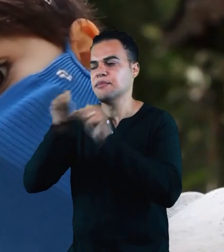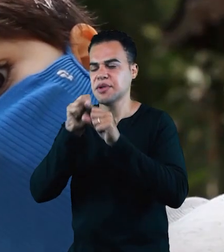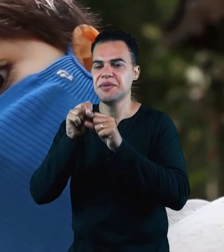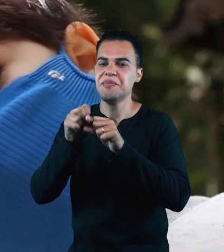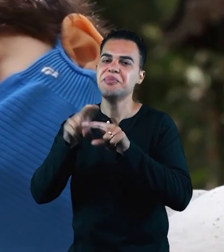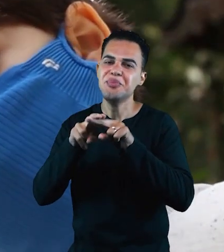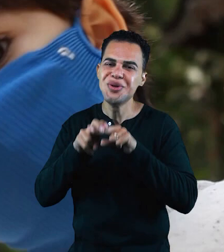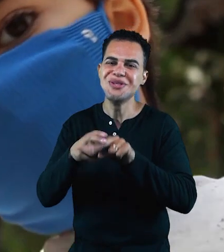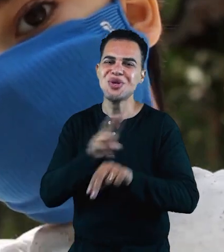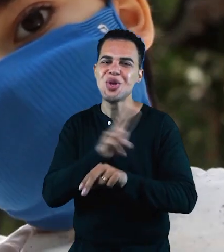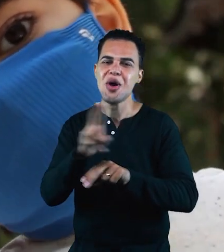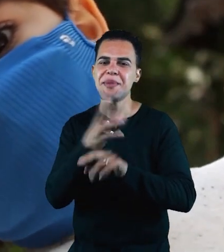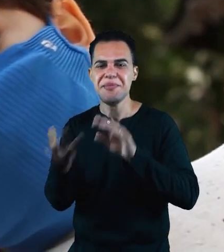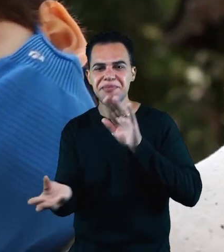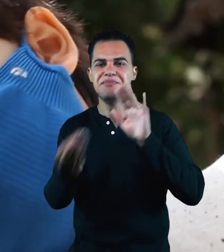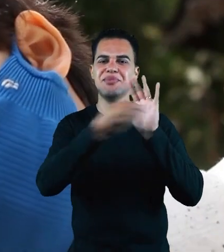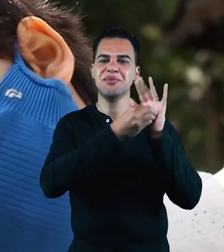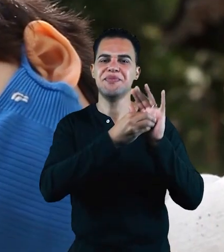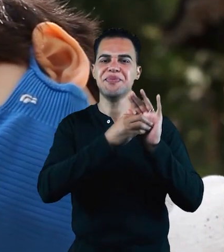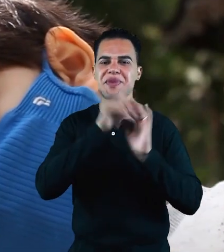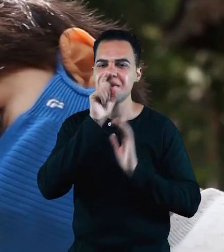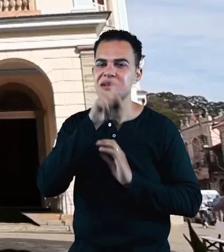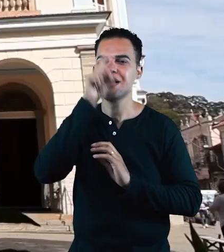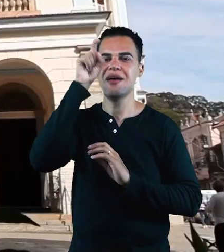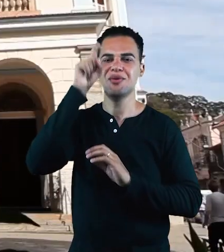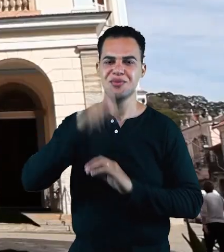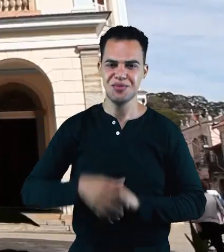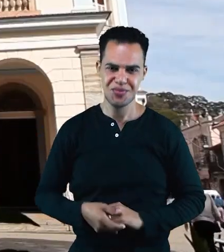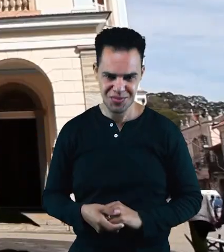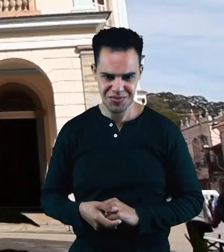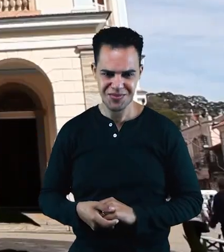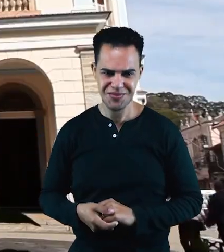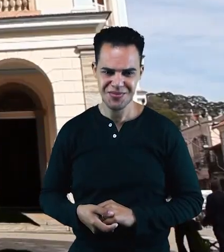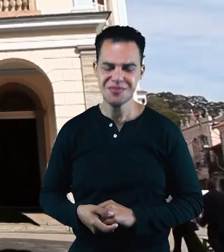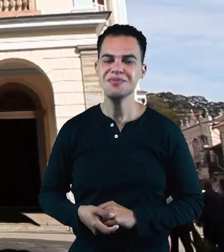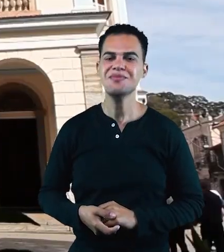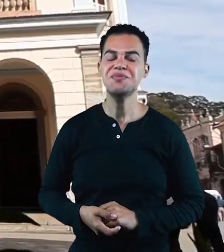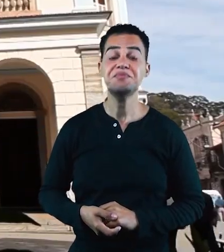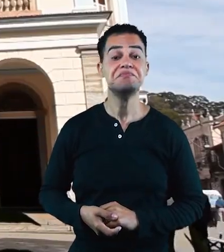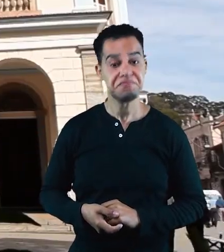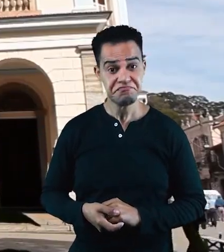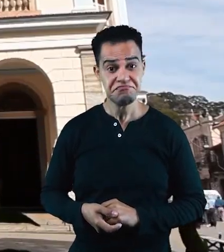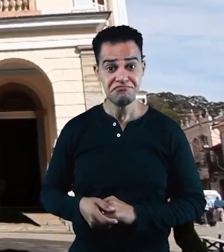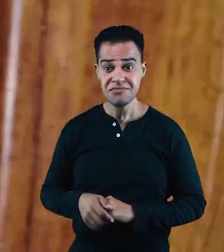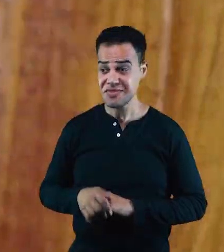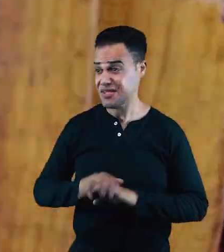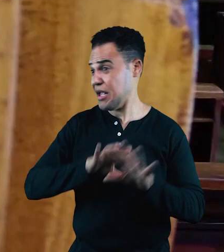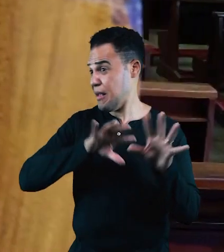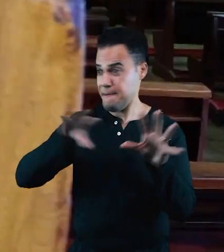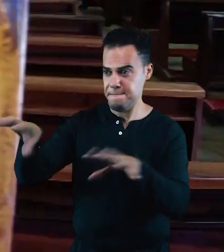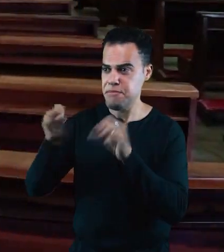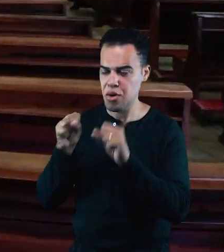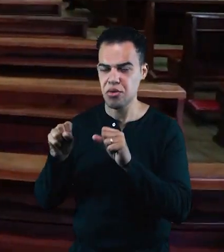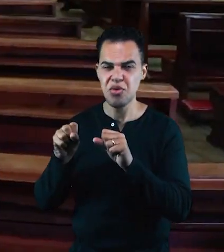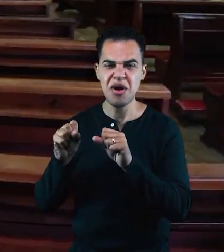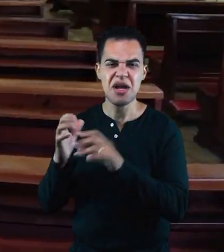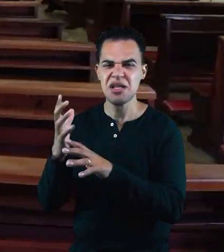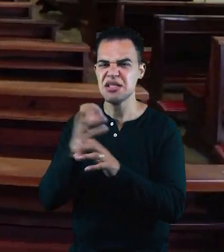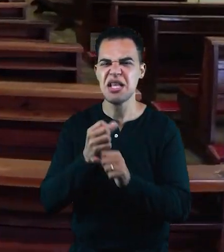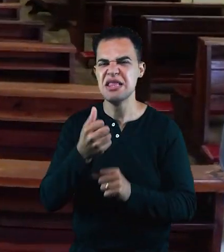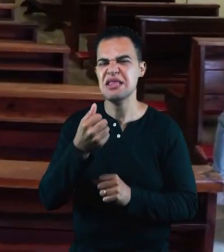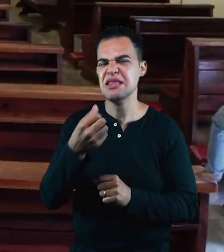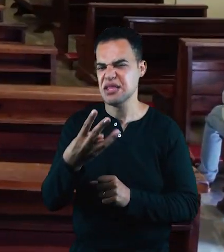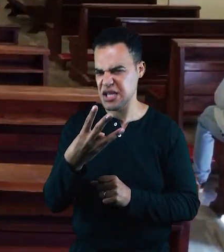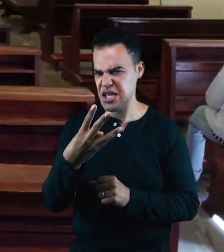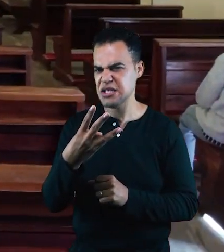de Cantagalo. Dessa descoberta. Capturado o Mão de Luva e a sua tropa. A câmera nos conduz dentro